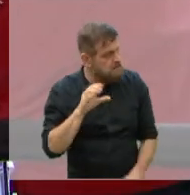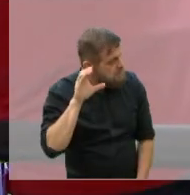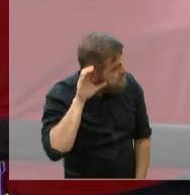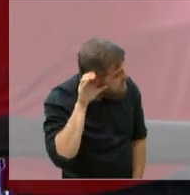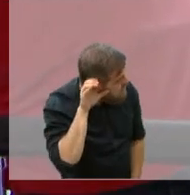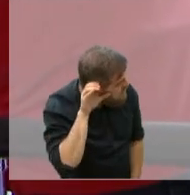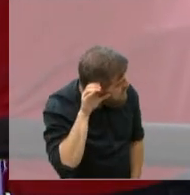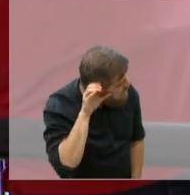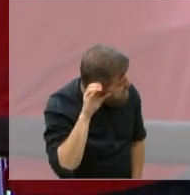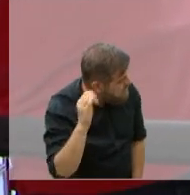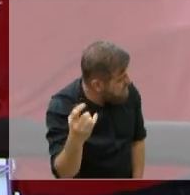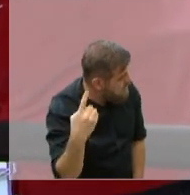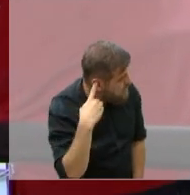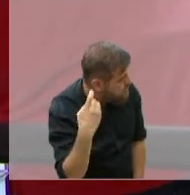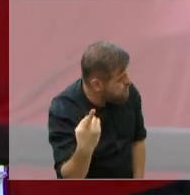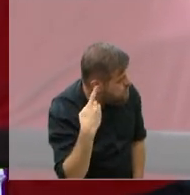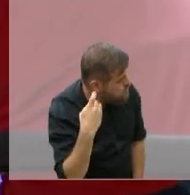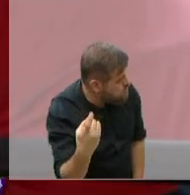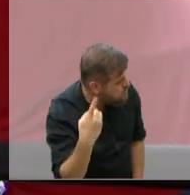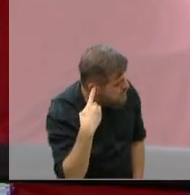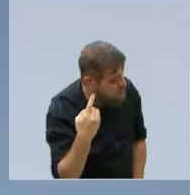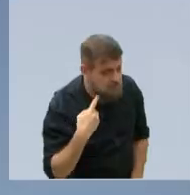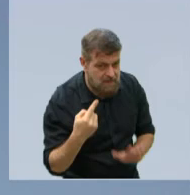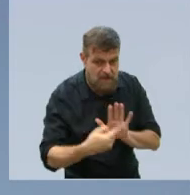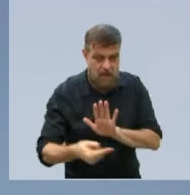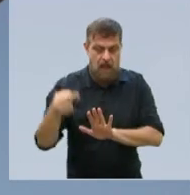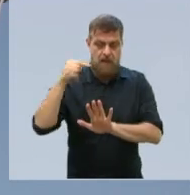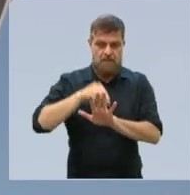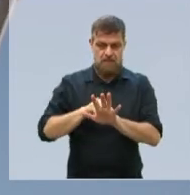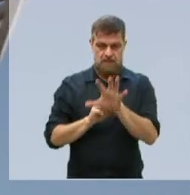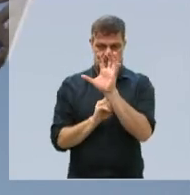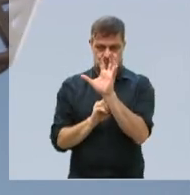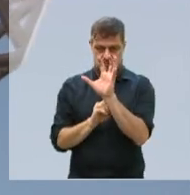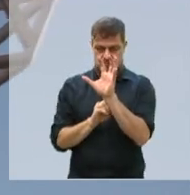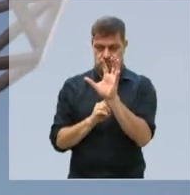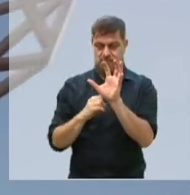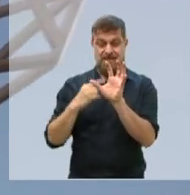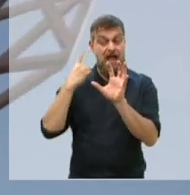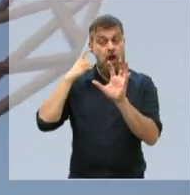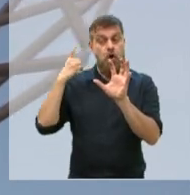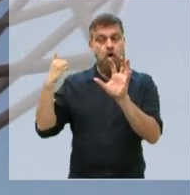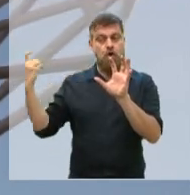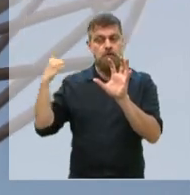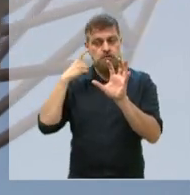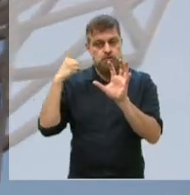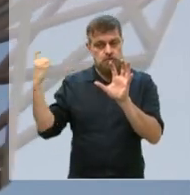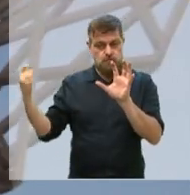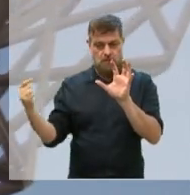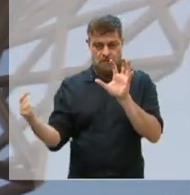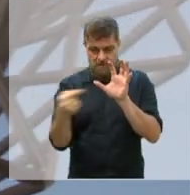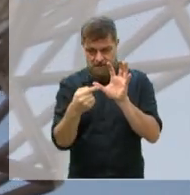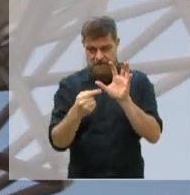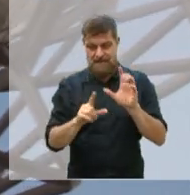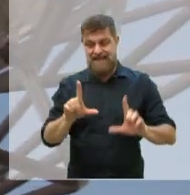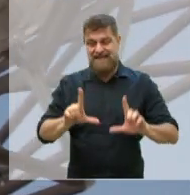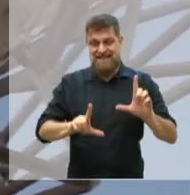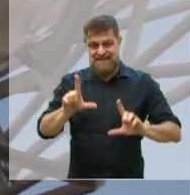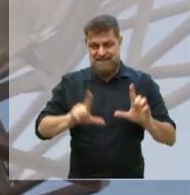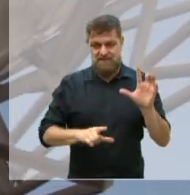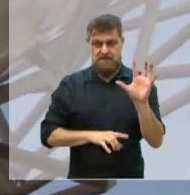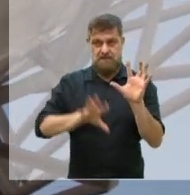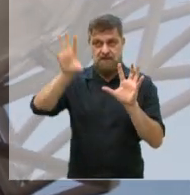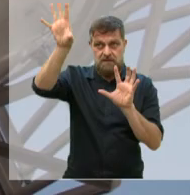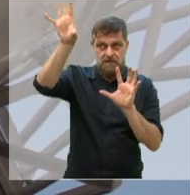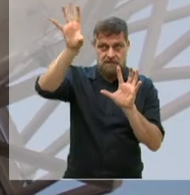foco. Mas a ideia por trás dessa antena, transmitindo som, e da antena parabólica da sua casa, que recebe um